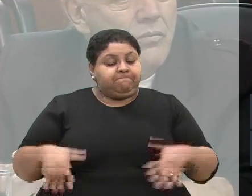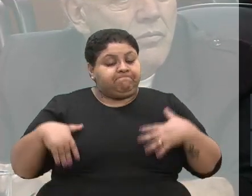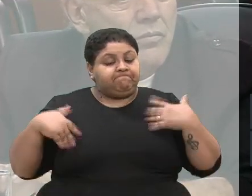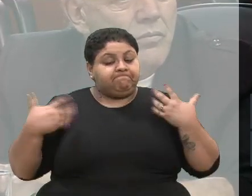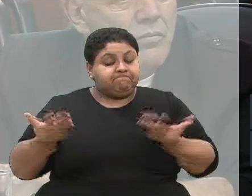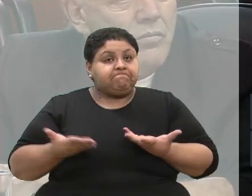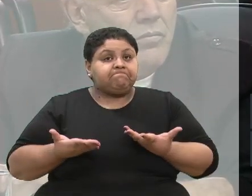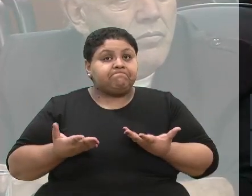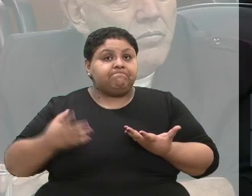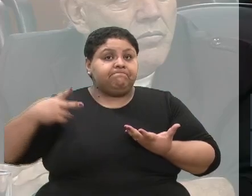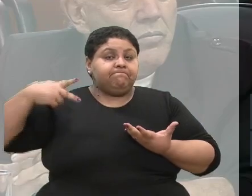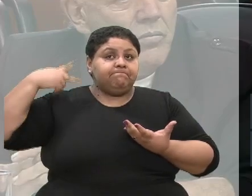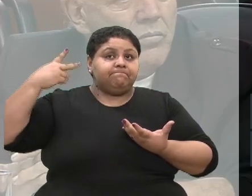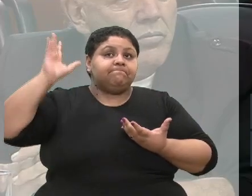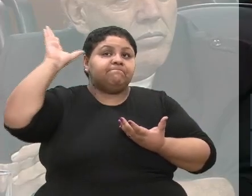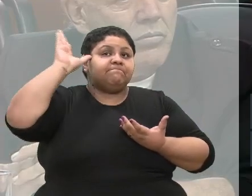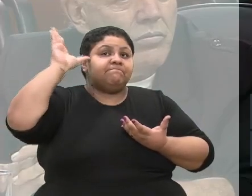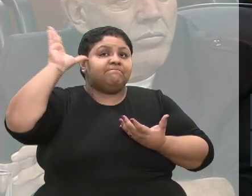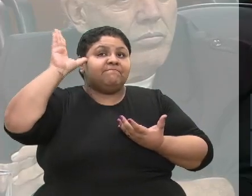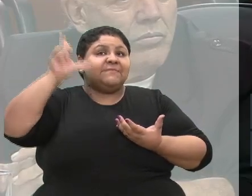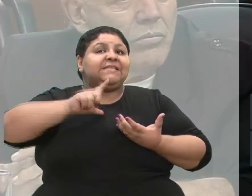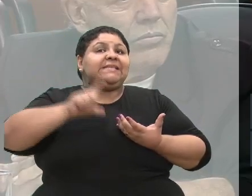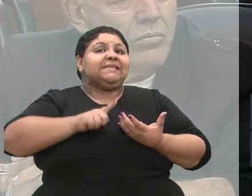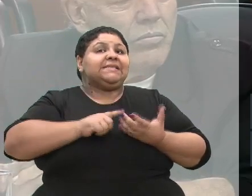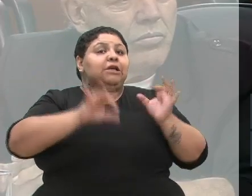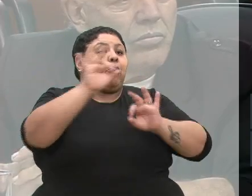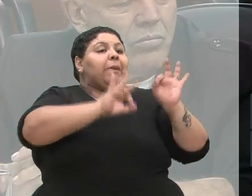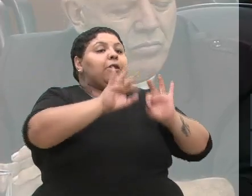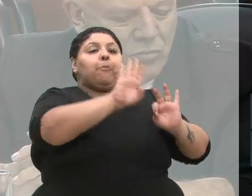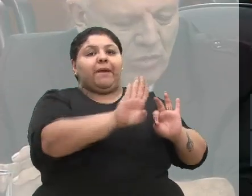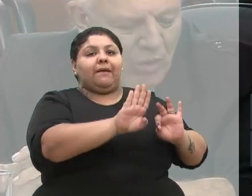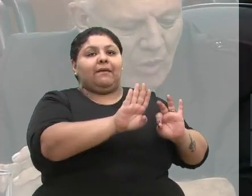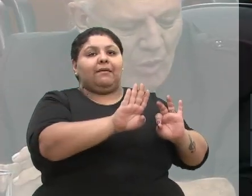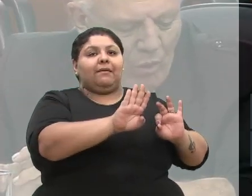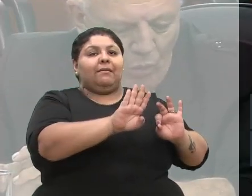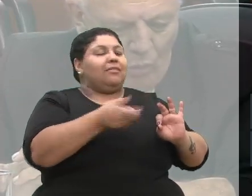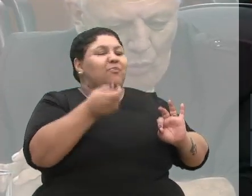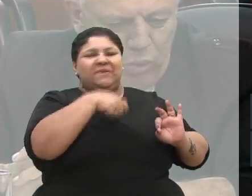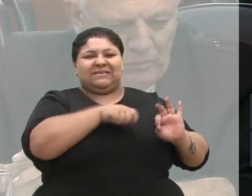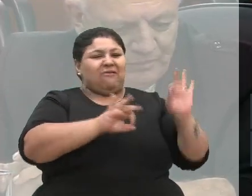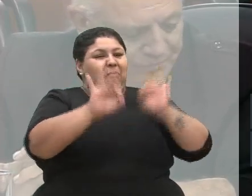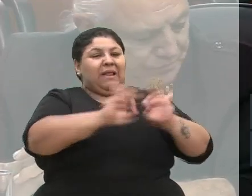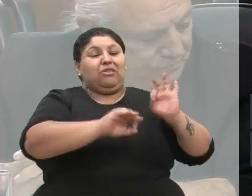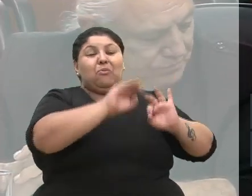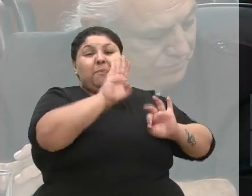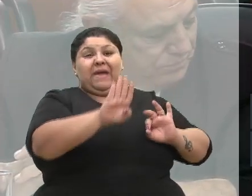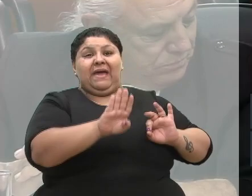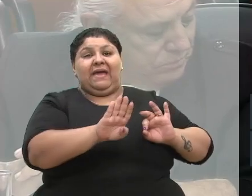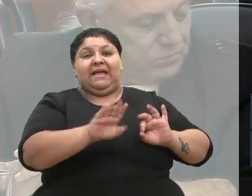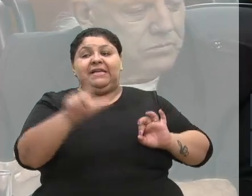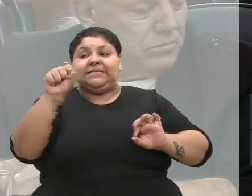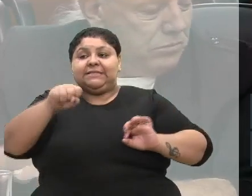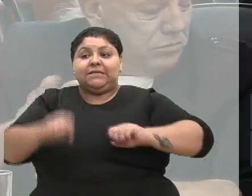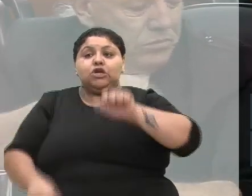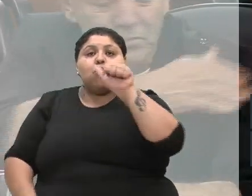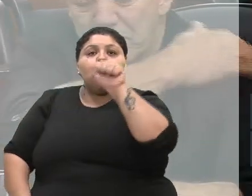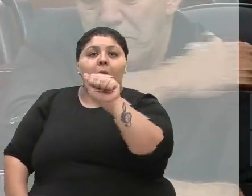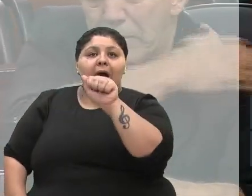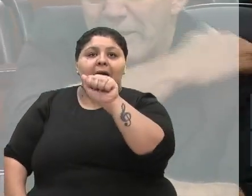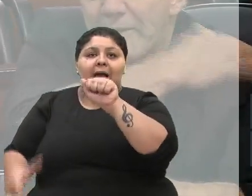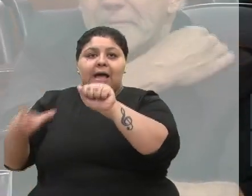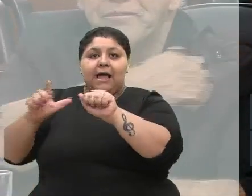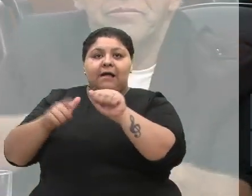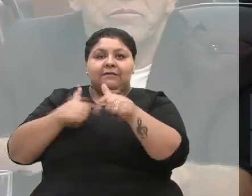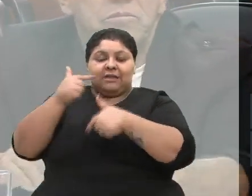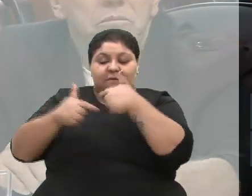Então, vereador Cadore, o senhor disse que tem que ter plano B. Não deveria existir plano B, deveria existir o plano A. Esse tema deveria ser tratado com